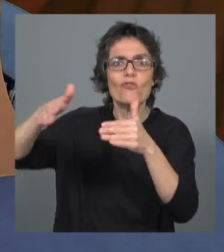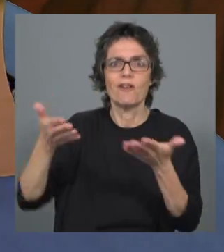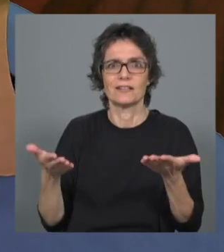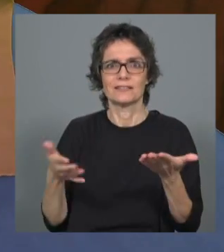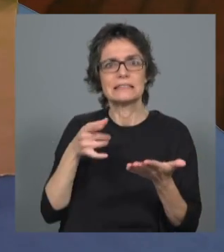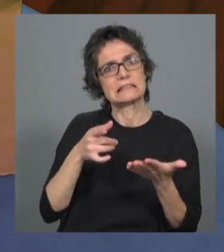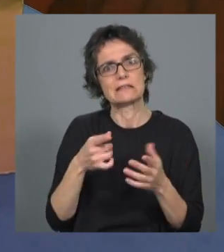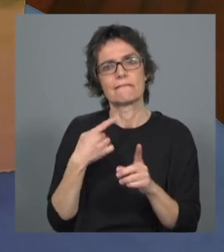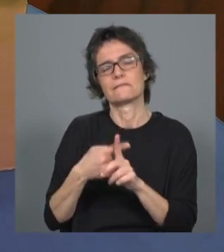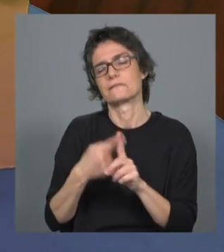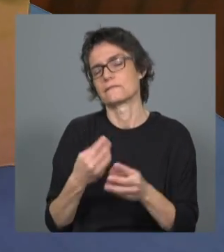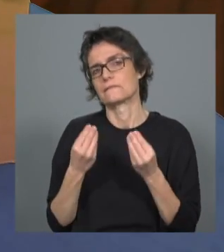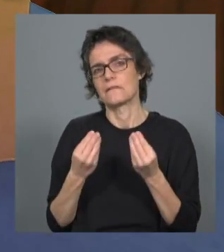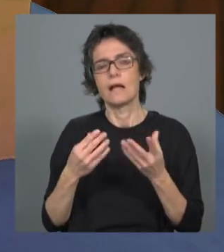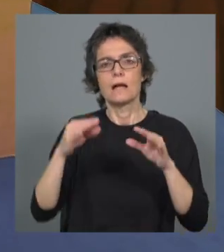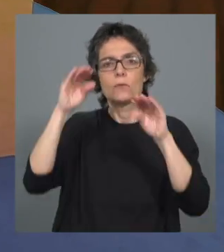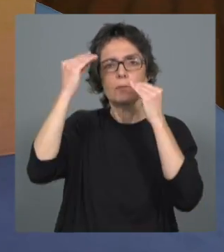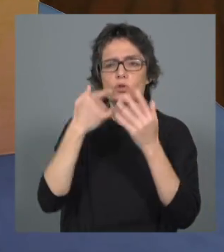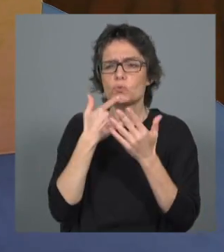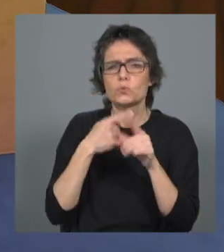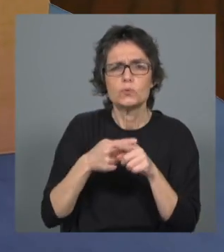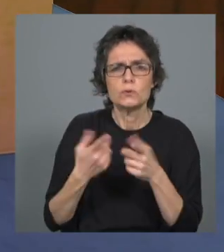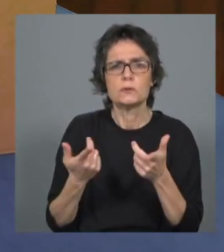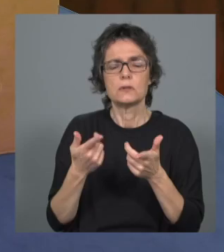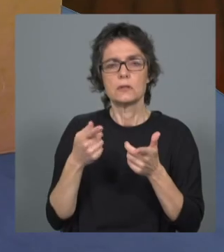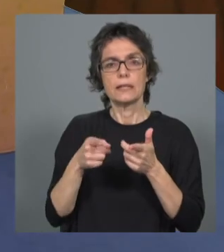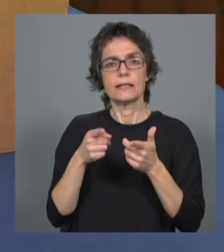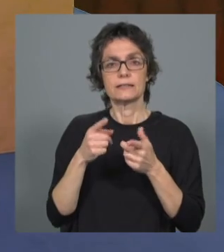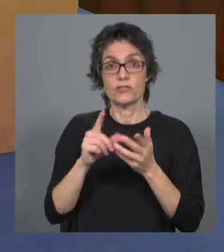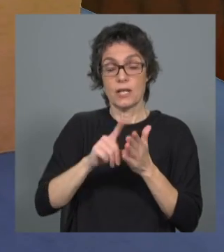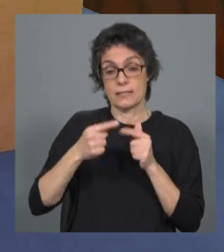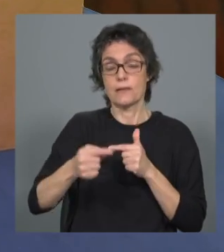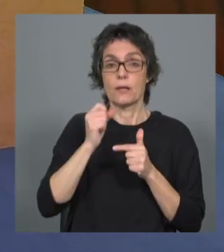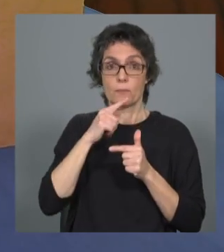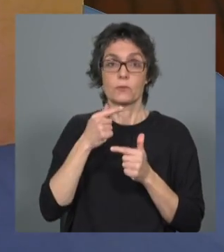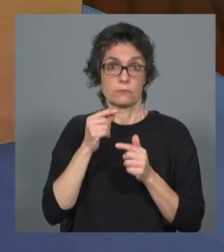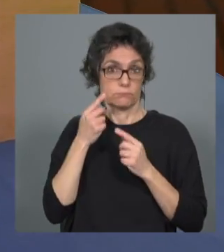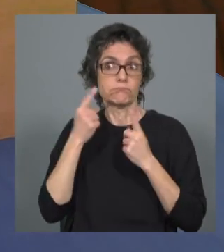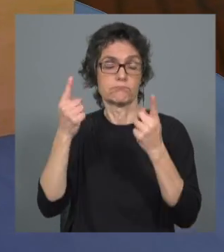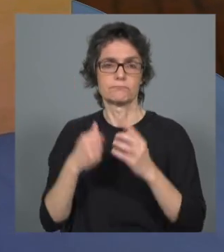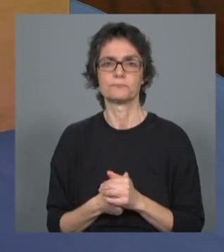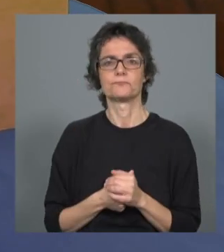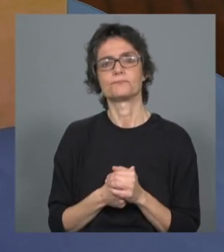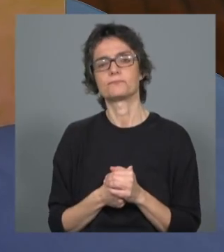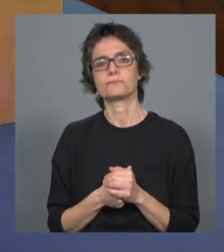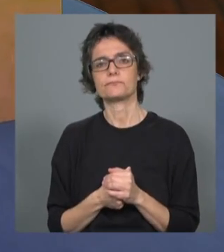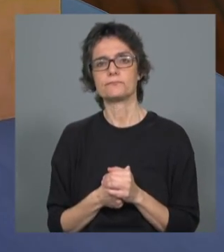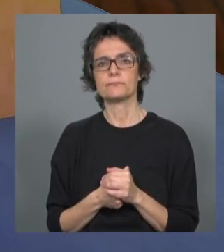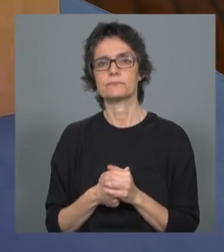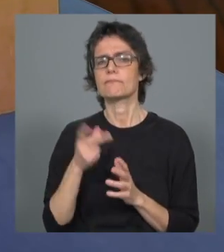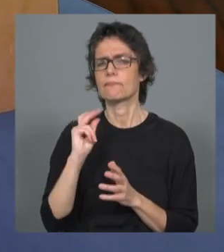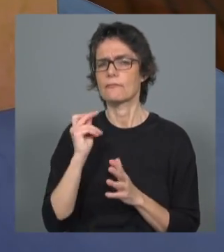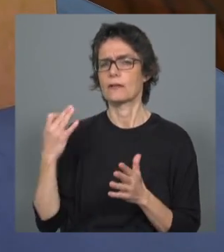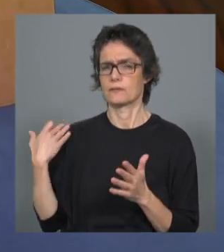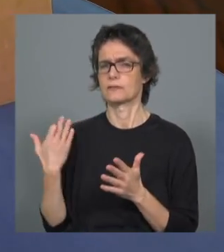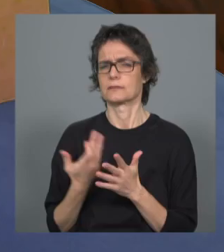uma aprendizagem muito interessante e que vamos ter algumas dessas mostras agora nesta semana. Já há muitos anos que é uma marca dos professores